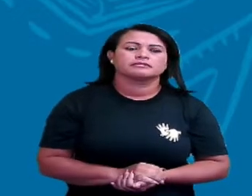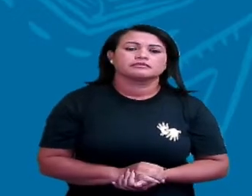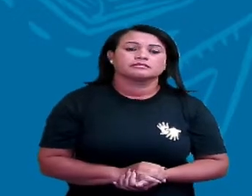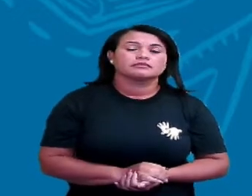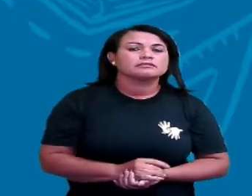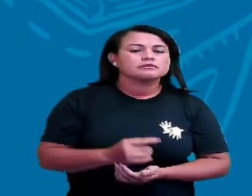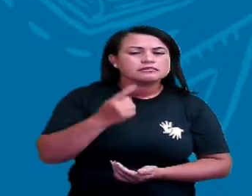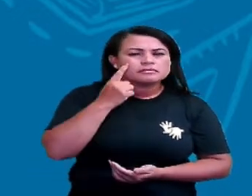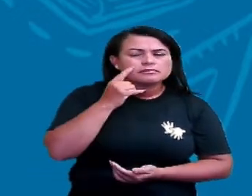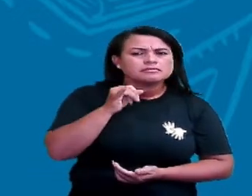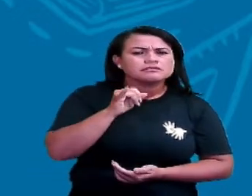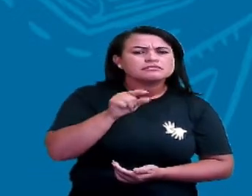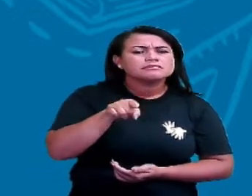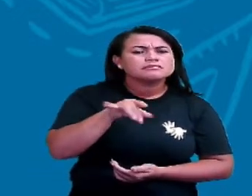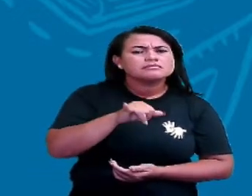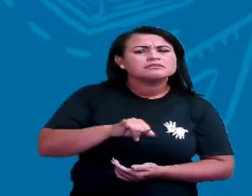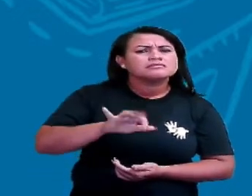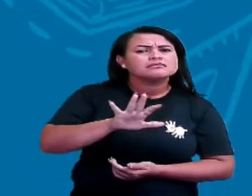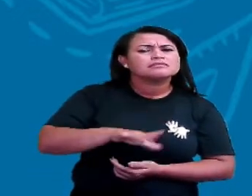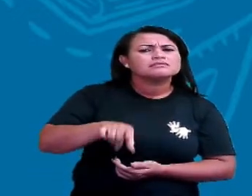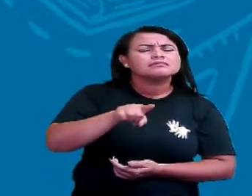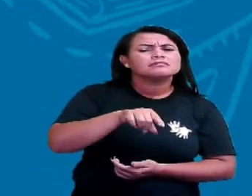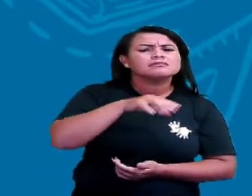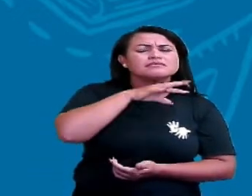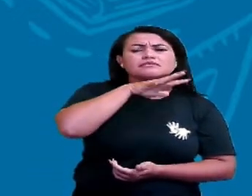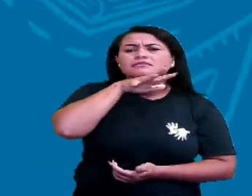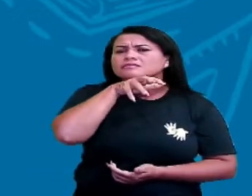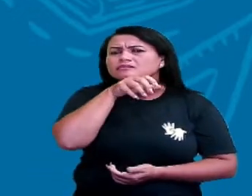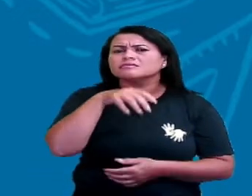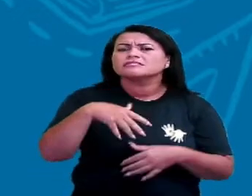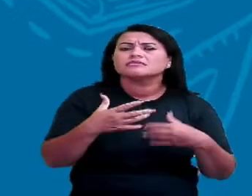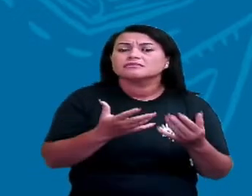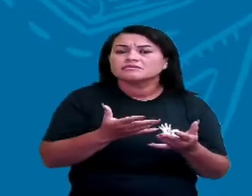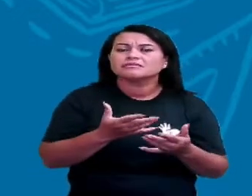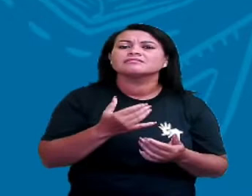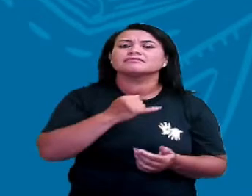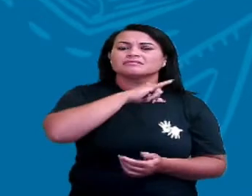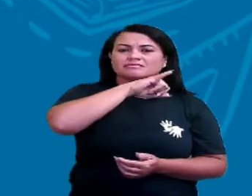Aqui, ó. Que animalzinho é esse aqui? Quem sabe o nome dele?